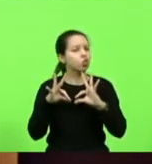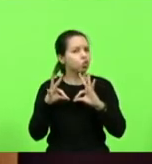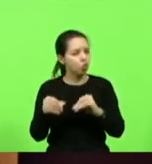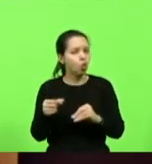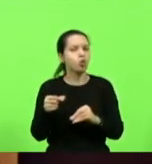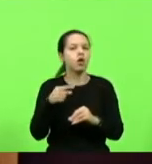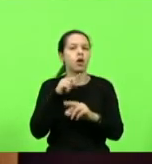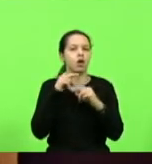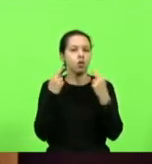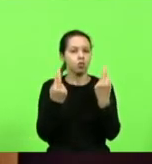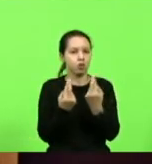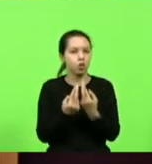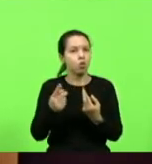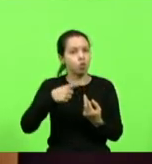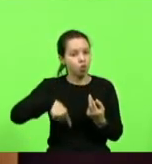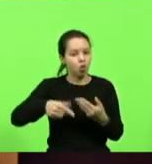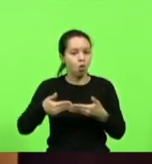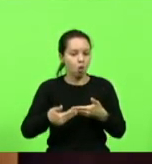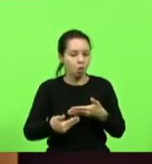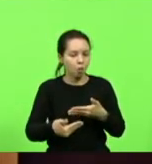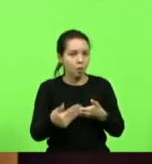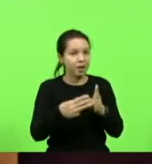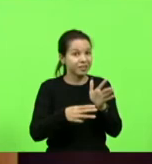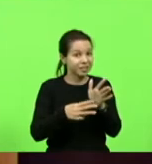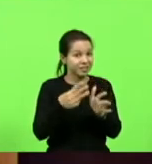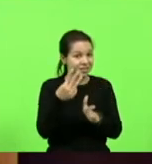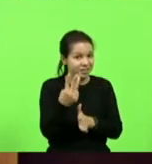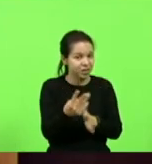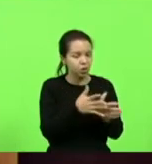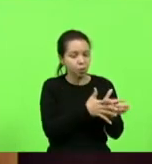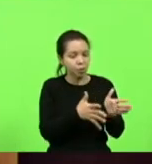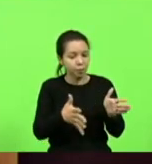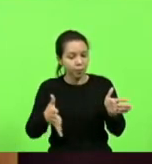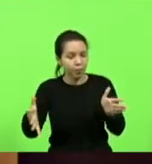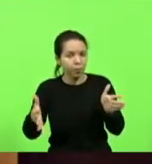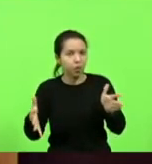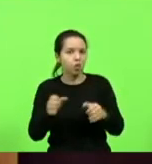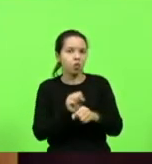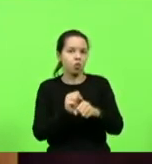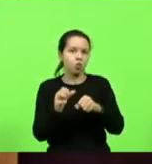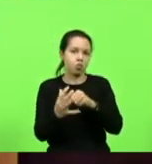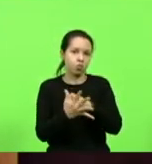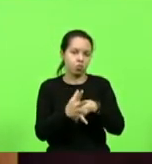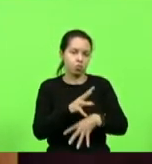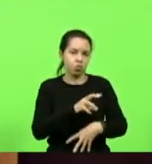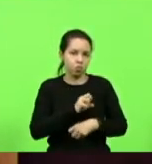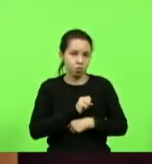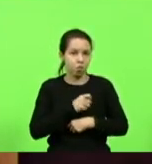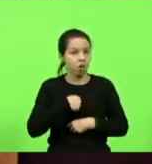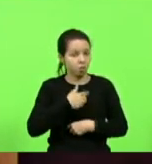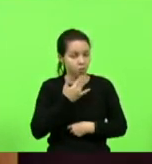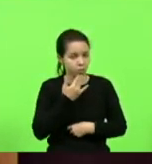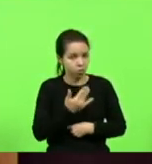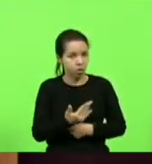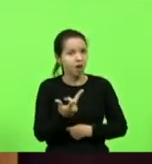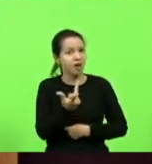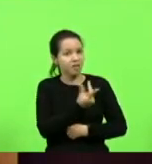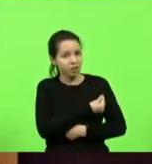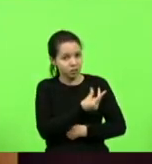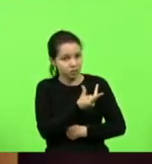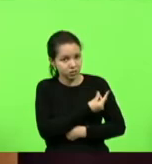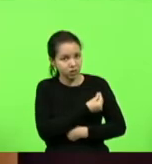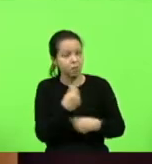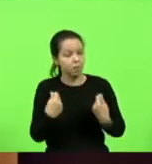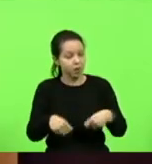que estamos entrando na terceira onda do coronavírus. Meu apelo é que a vacinação, secretário,